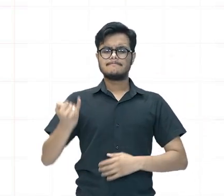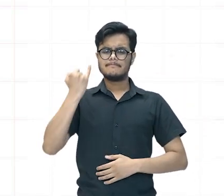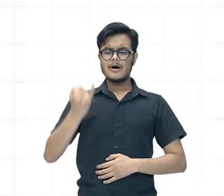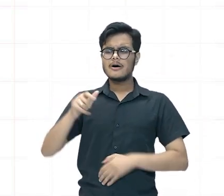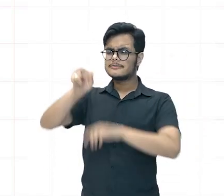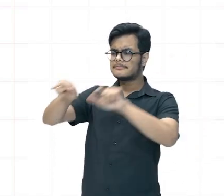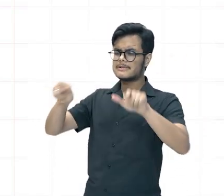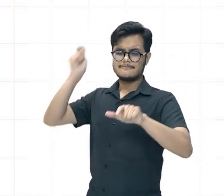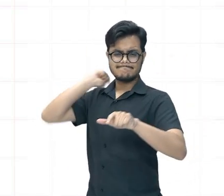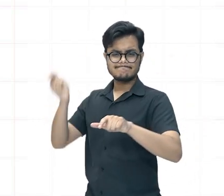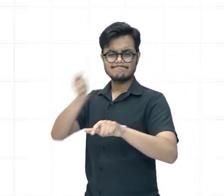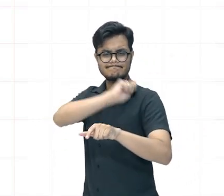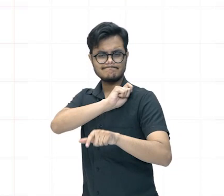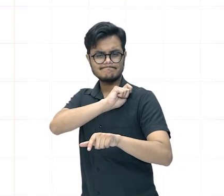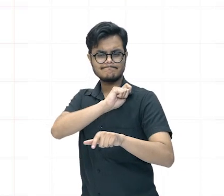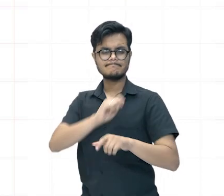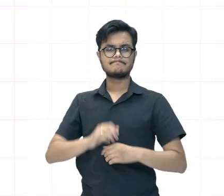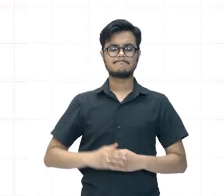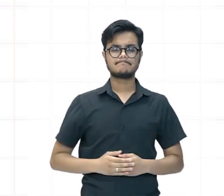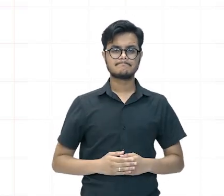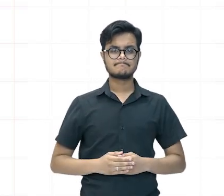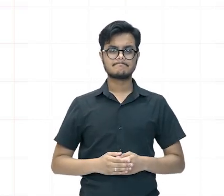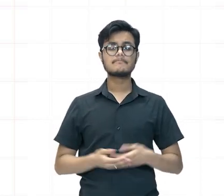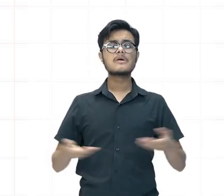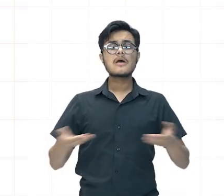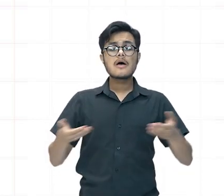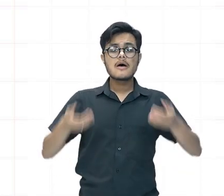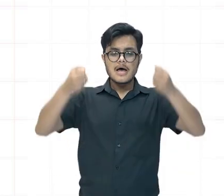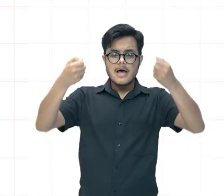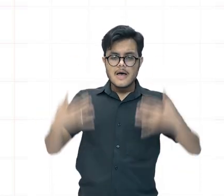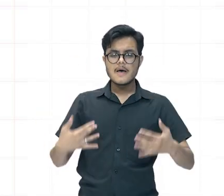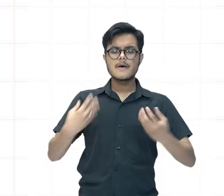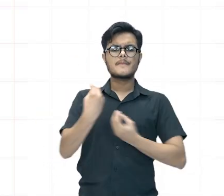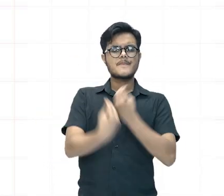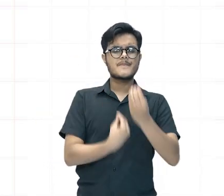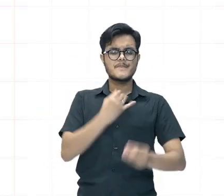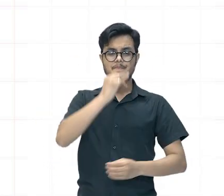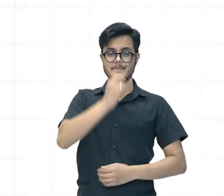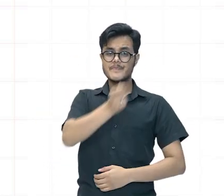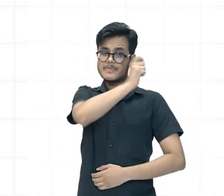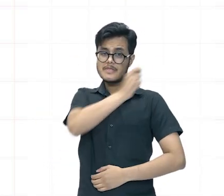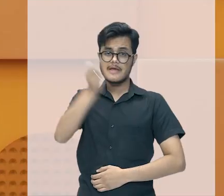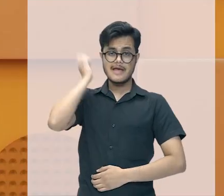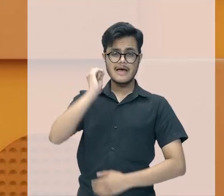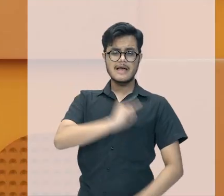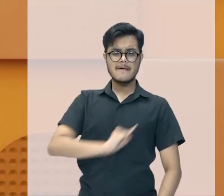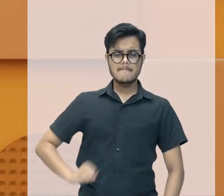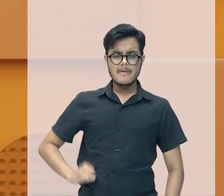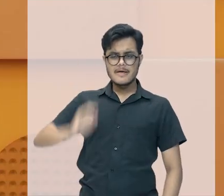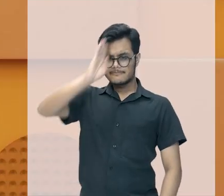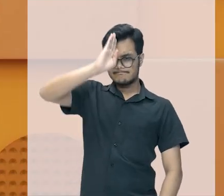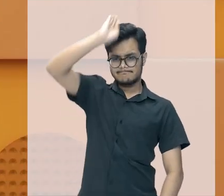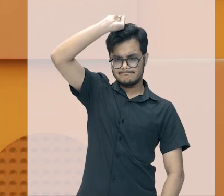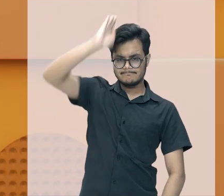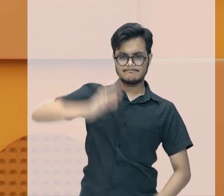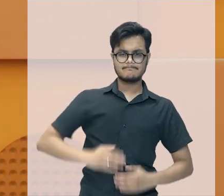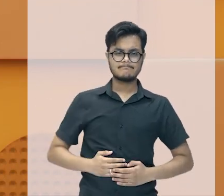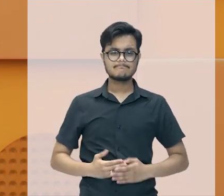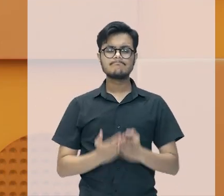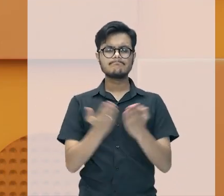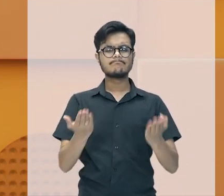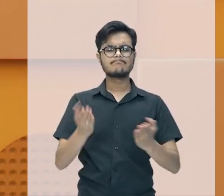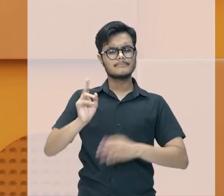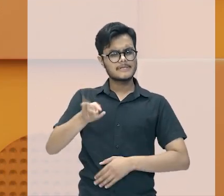desses escravizados. Vamos falar então rapidamente sobre esses escravos então no Império Romano. Nós vamos ver então que